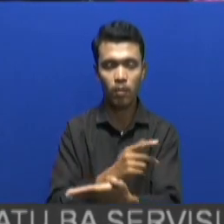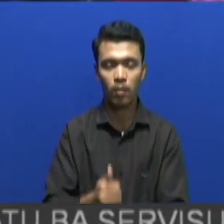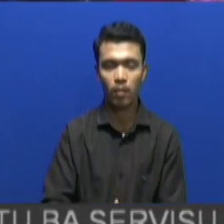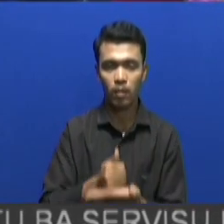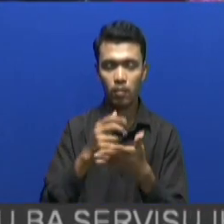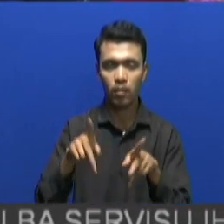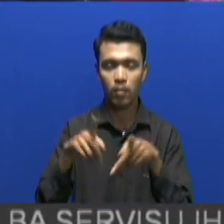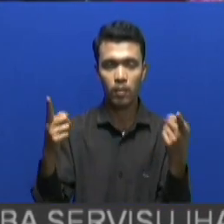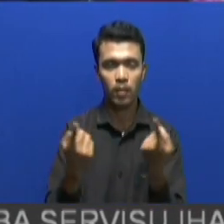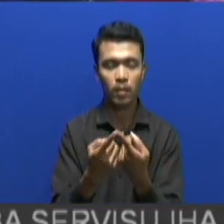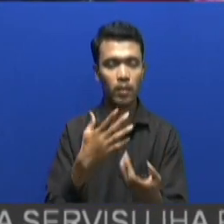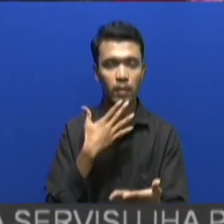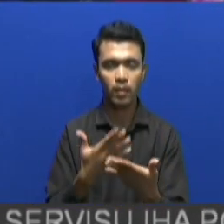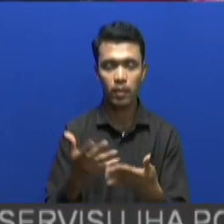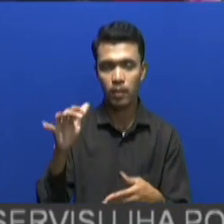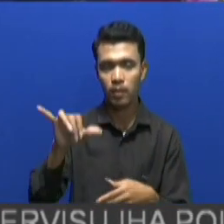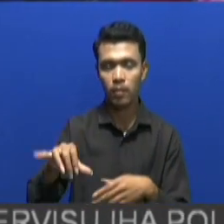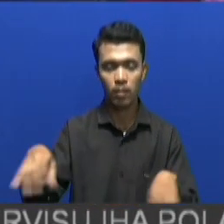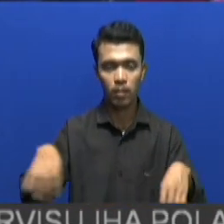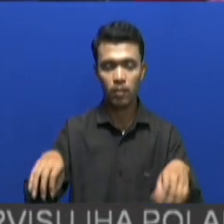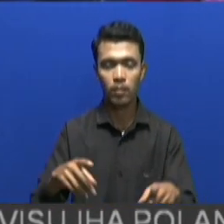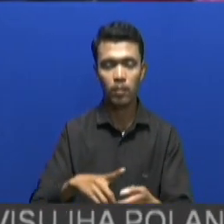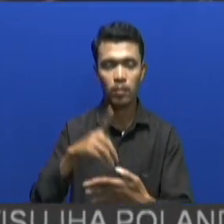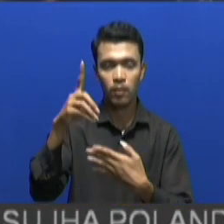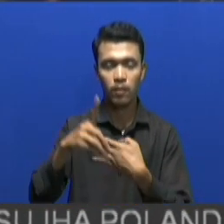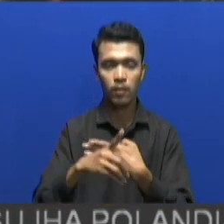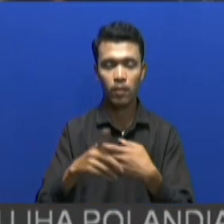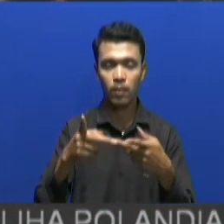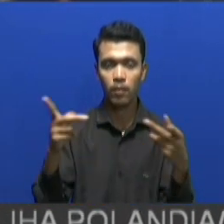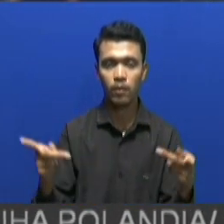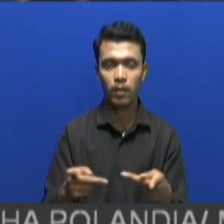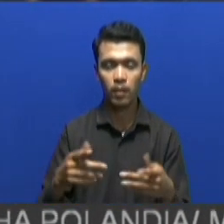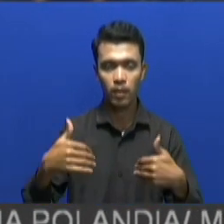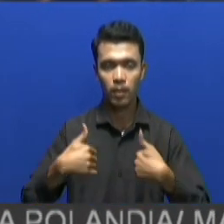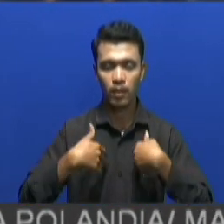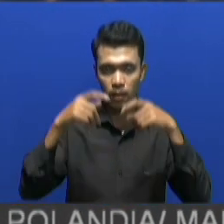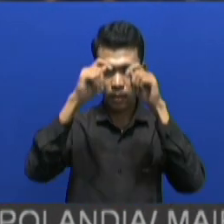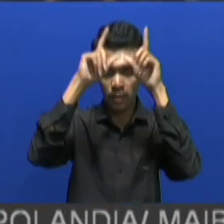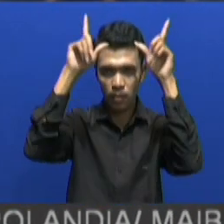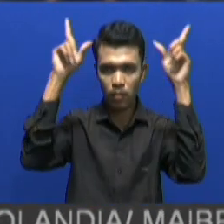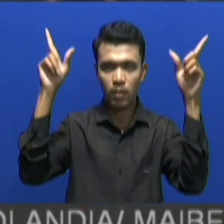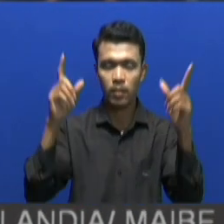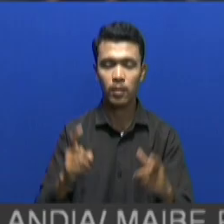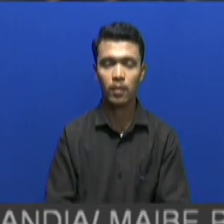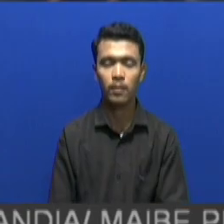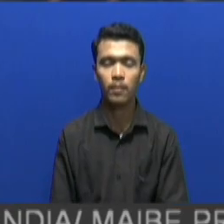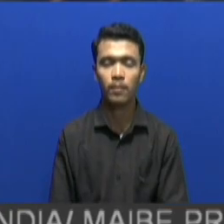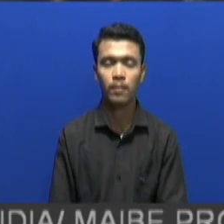investidor potencial SIRA, onde explora no desenvolve a indústria e a Timor-Leste. Arsenio Soares, RTTL.